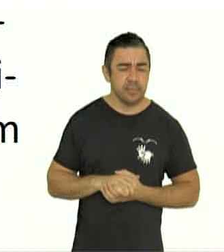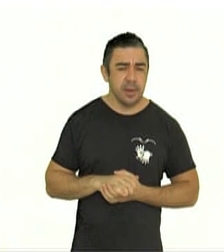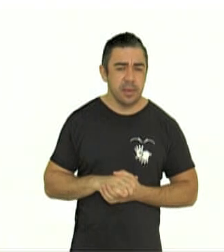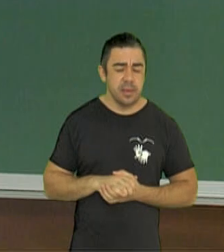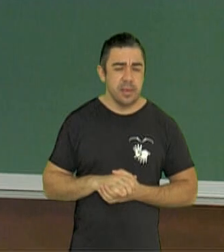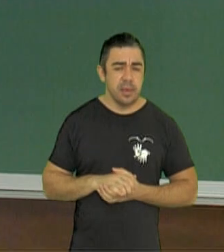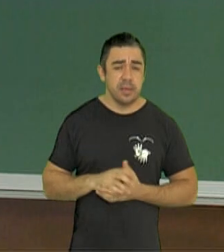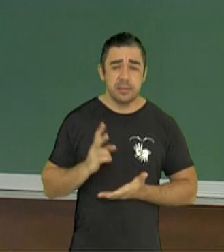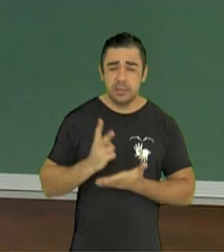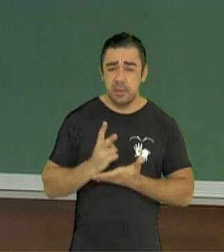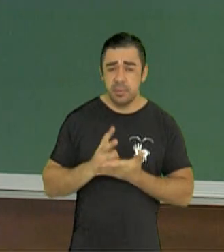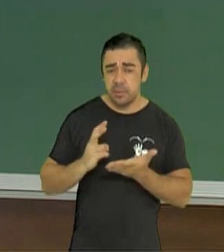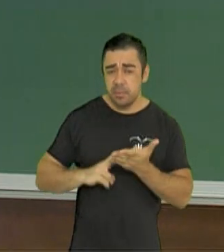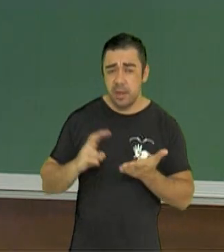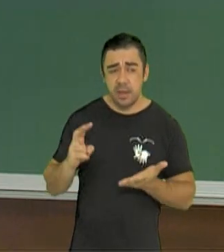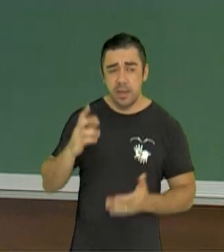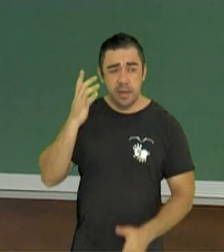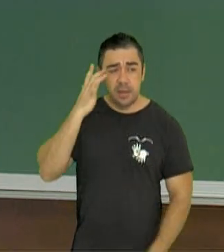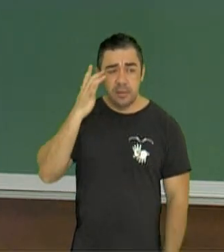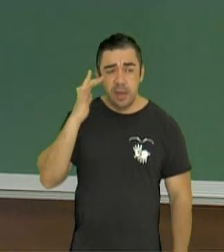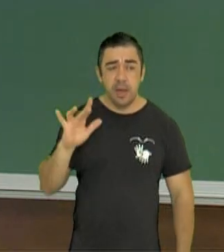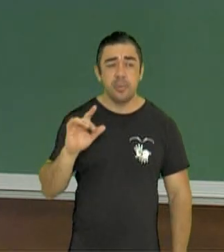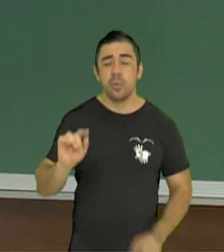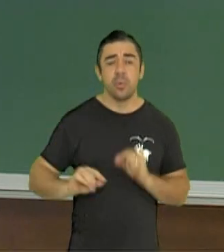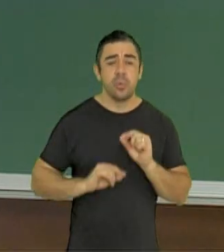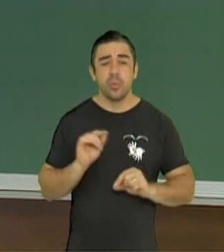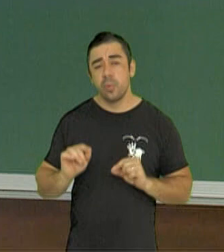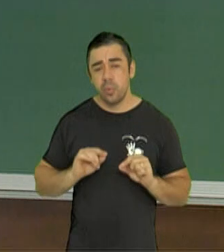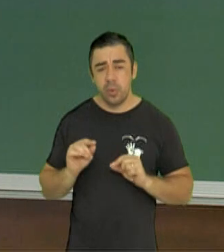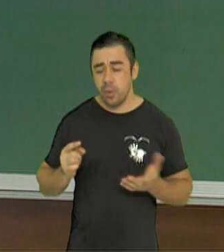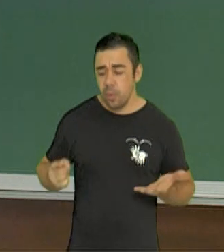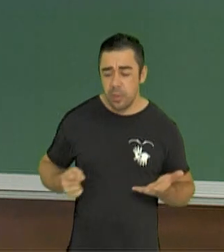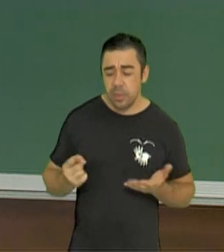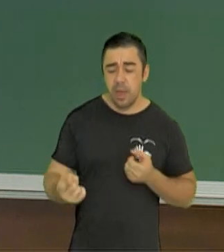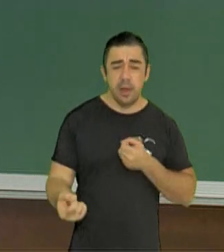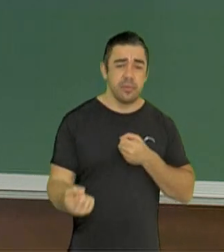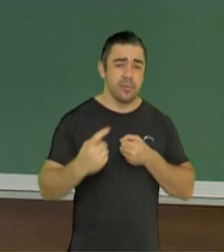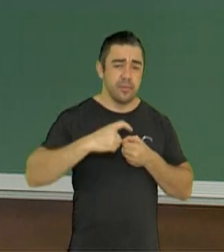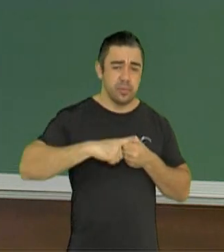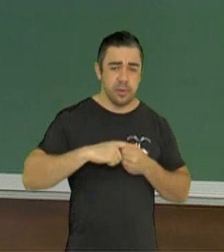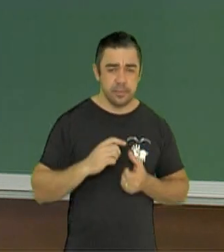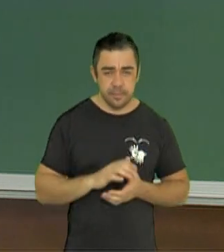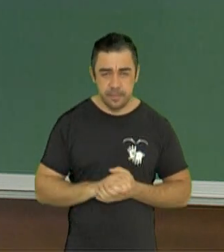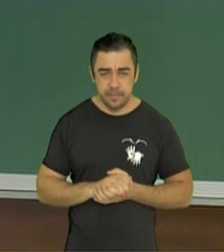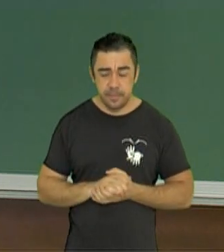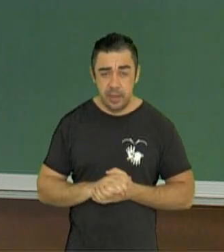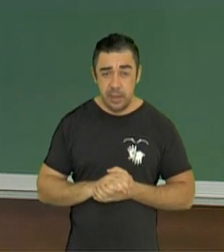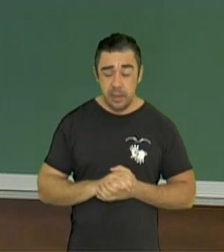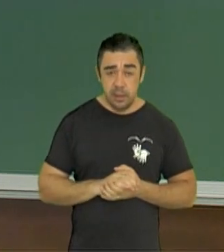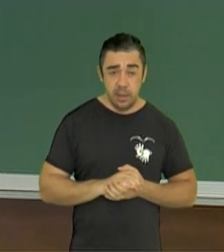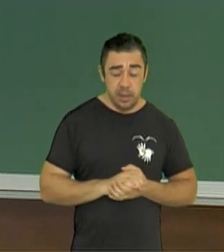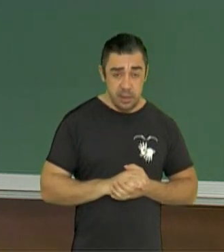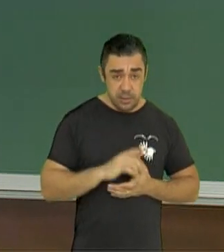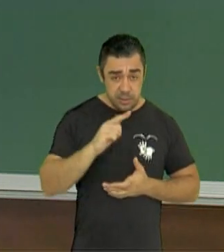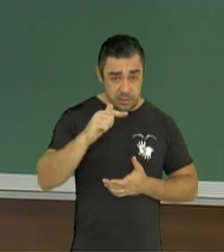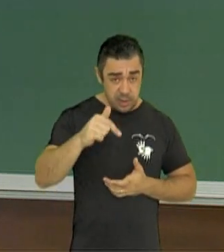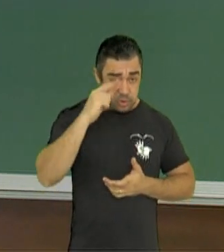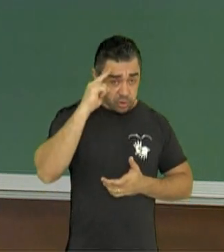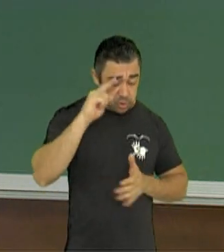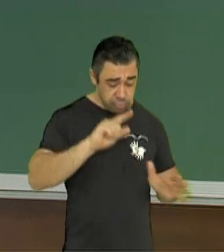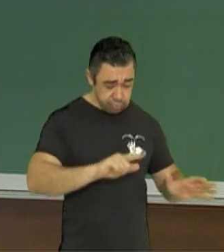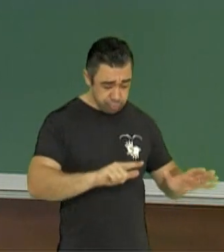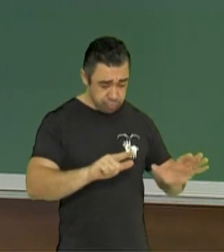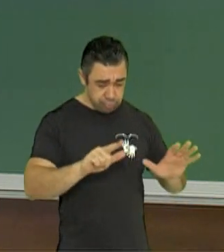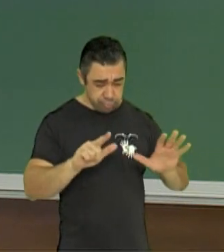toda manhã, sem saber, o sonho do eterno retorno. Os 7 dias da semana são uma